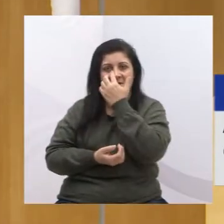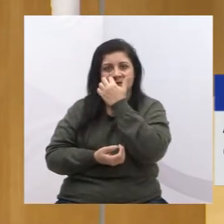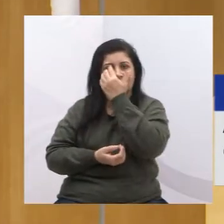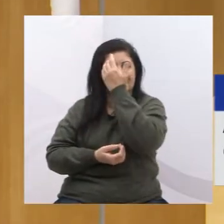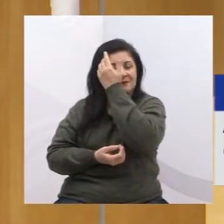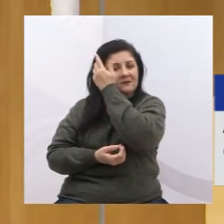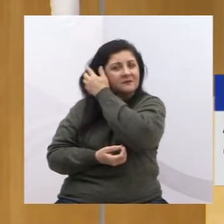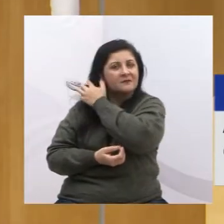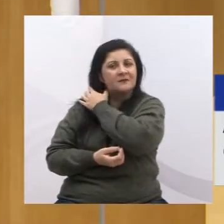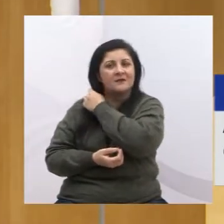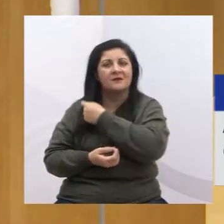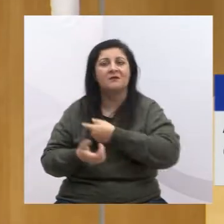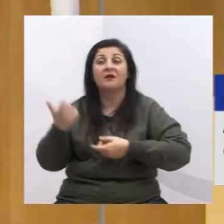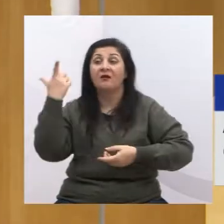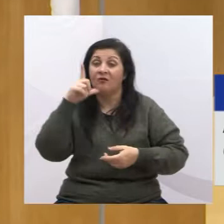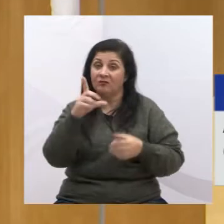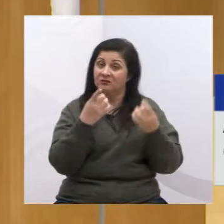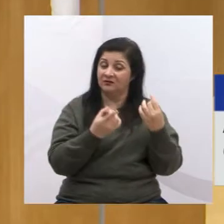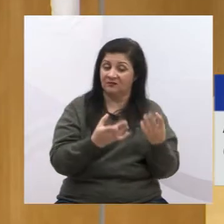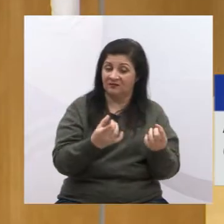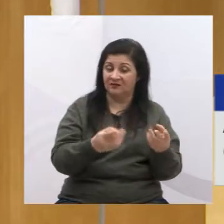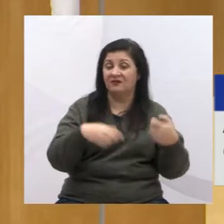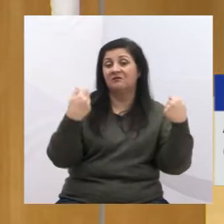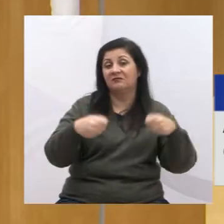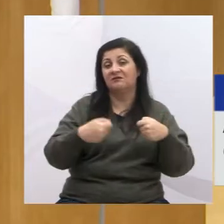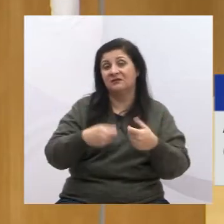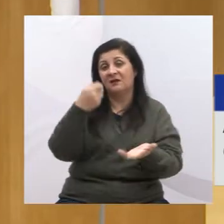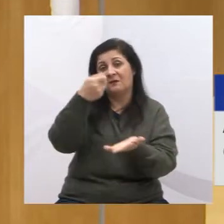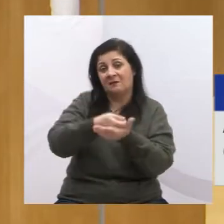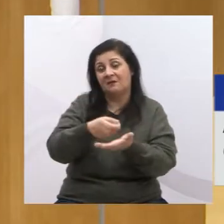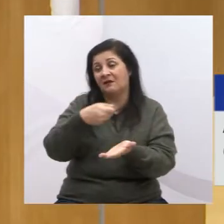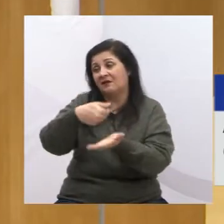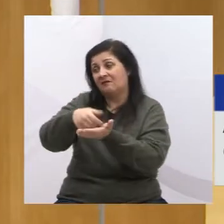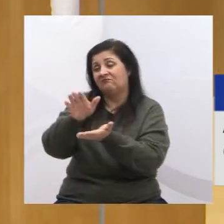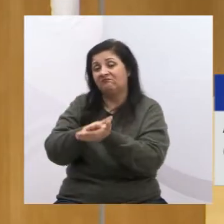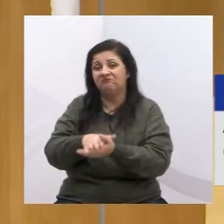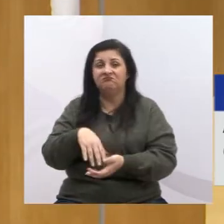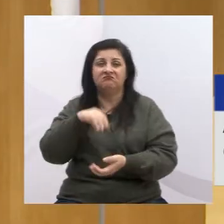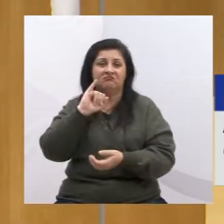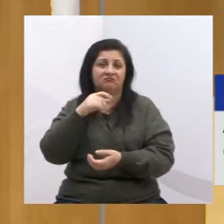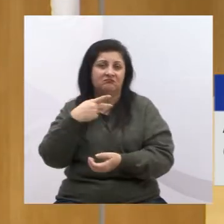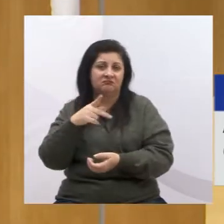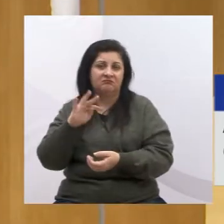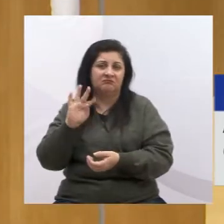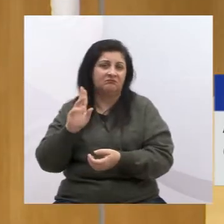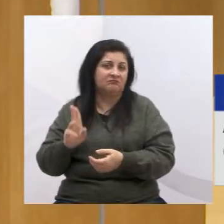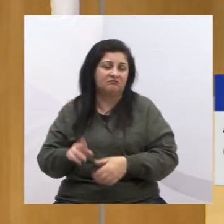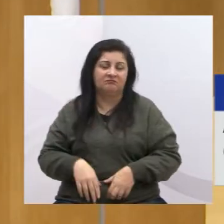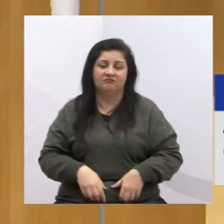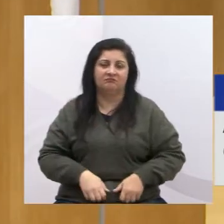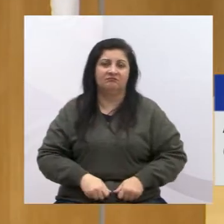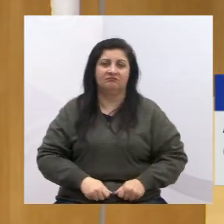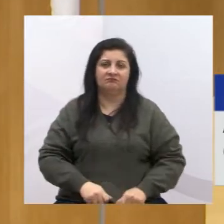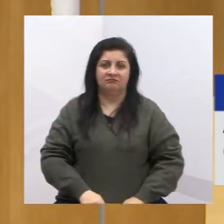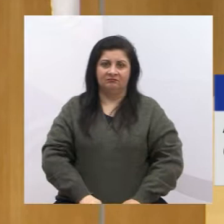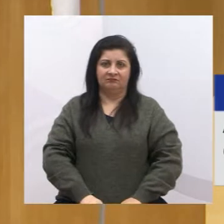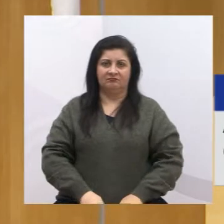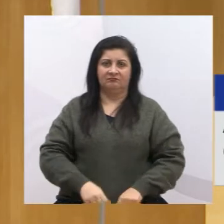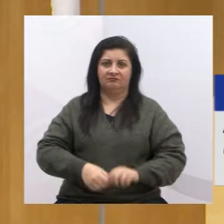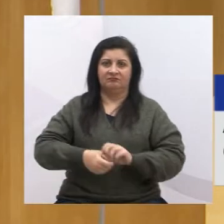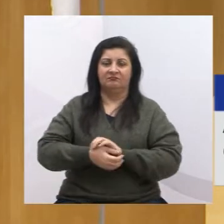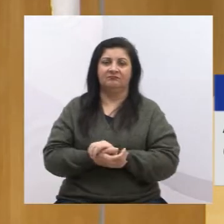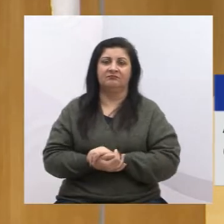o resultado do leilão custeie essas dívidas, muitas vezes IPTU, essas multas que recebeu aí durante todo esse